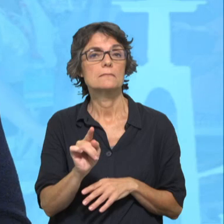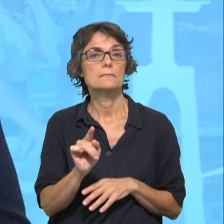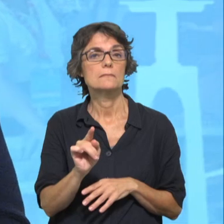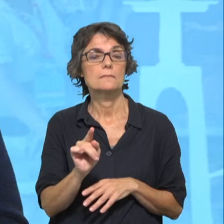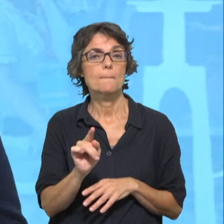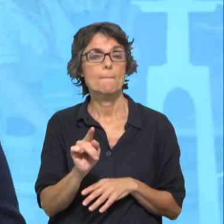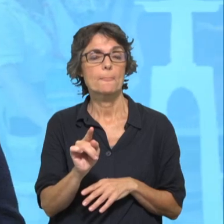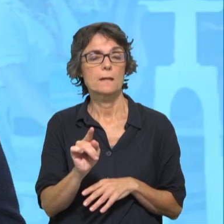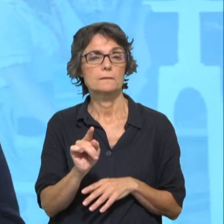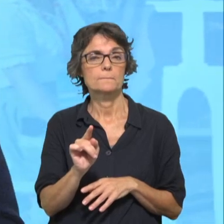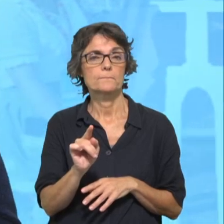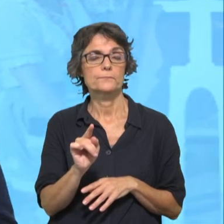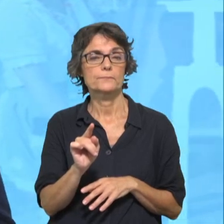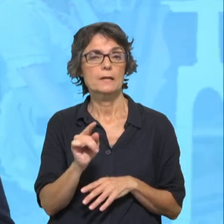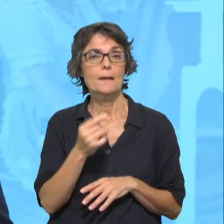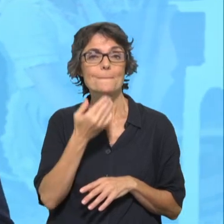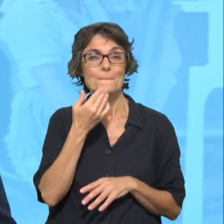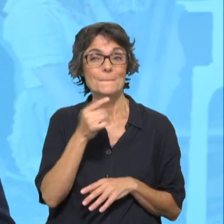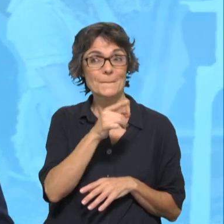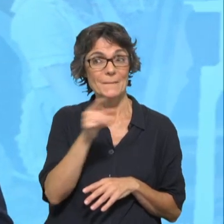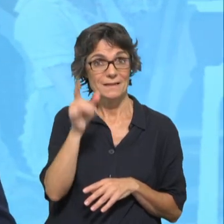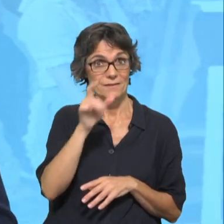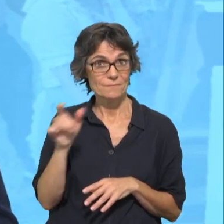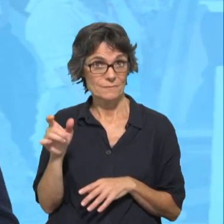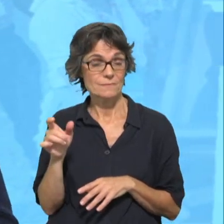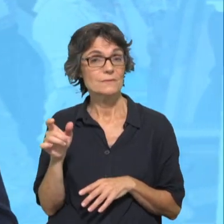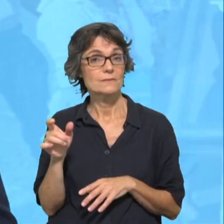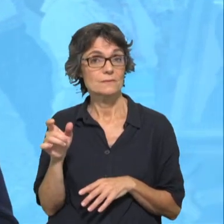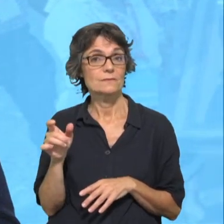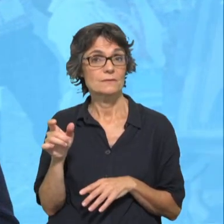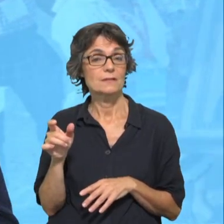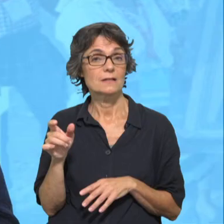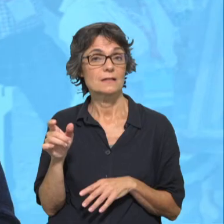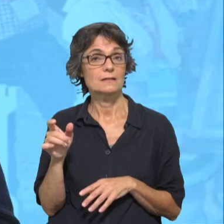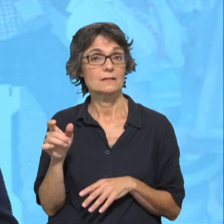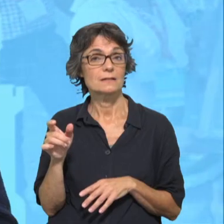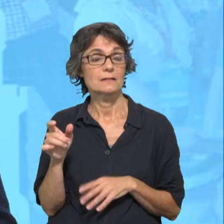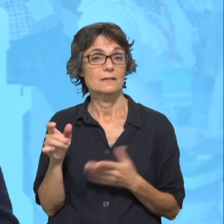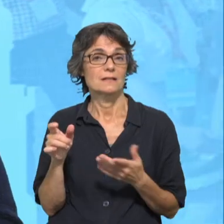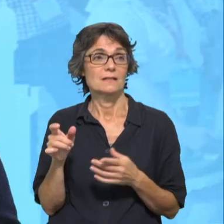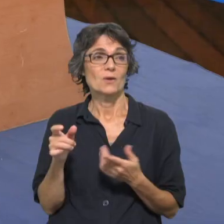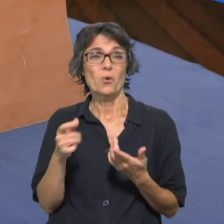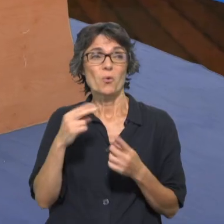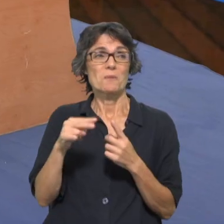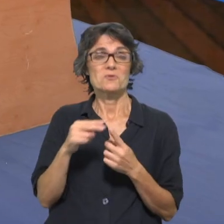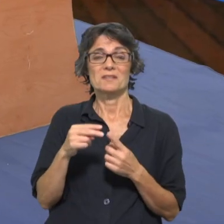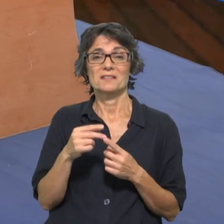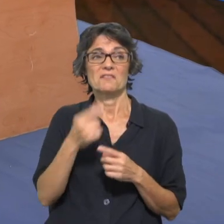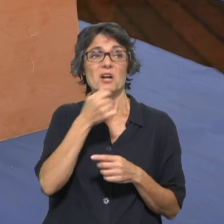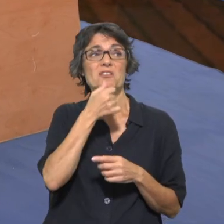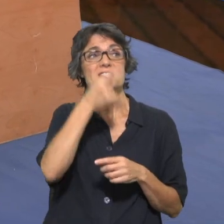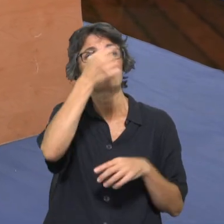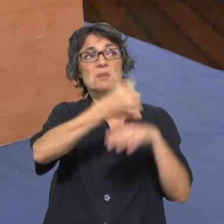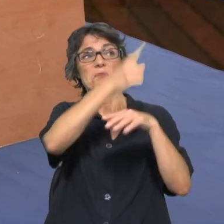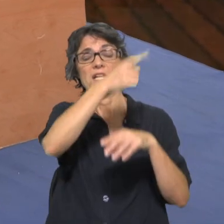uma visão das pessoas como se elas fossem todas... tivessem todas 10 anos, sem desprimor para as crianças,